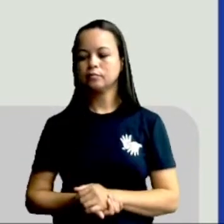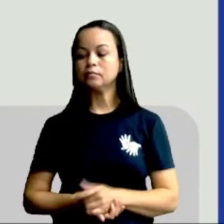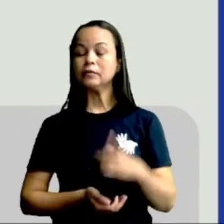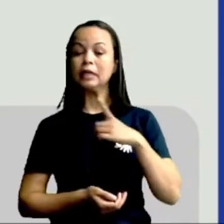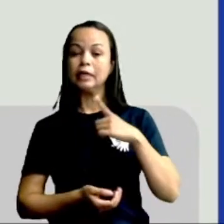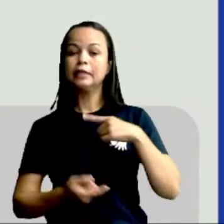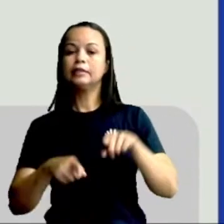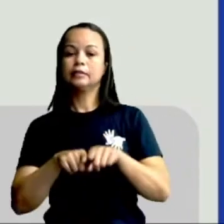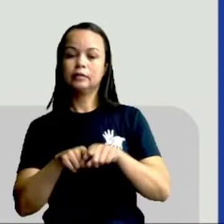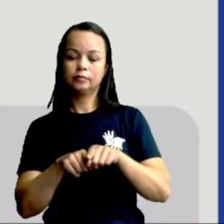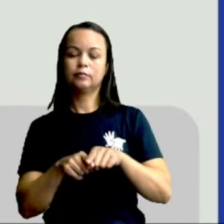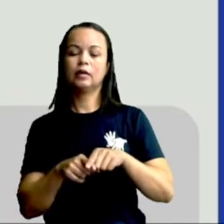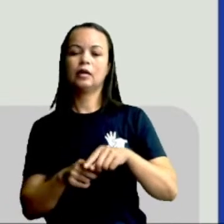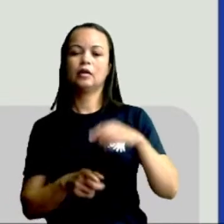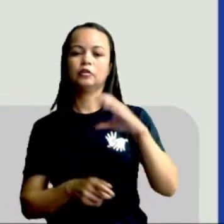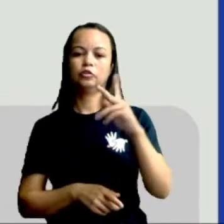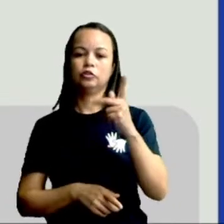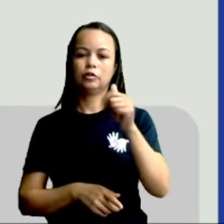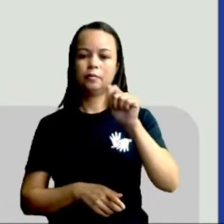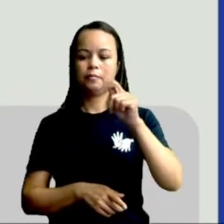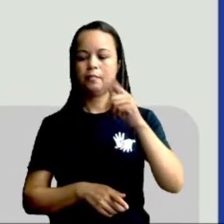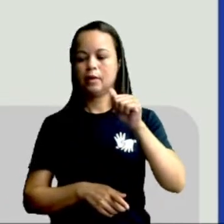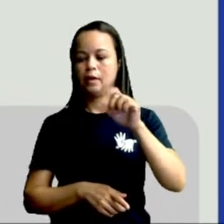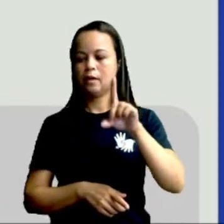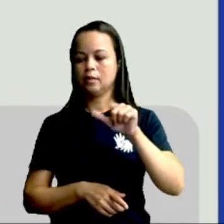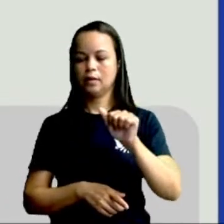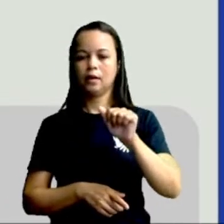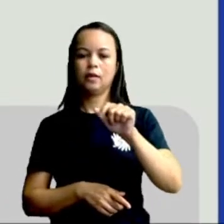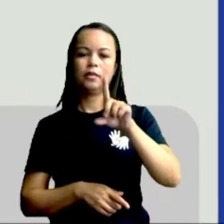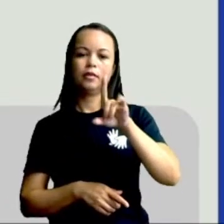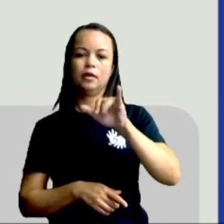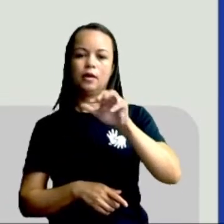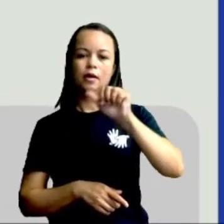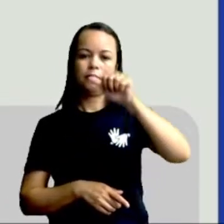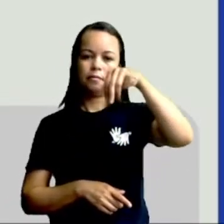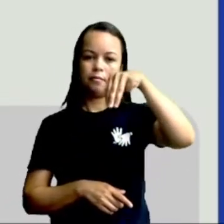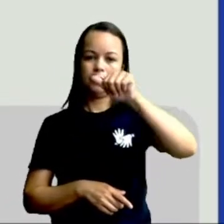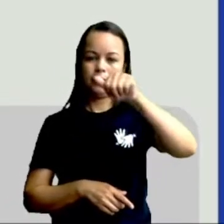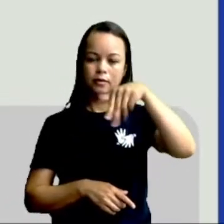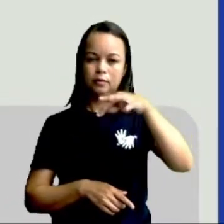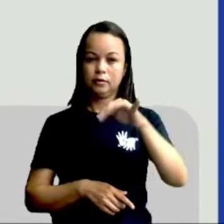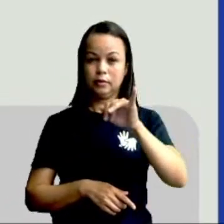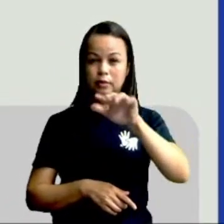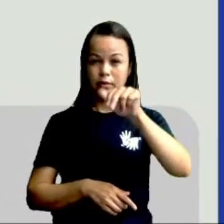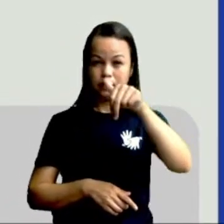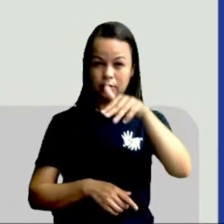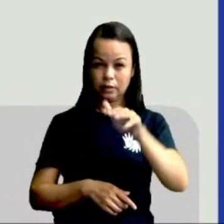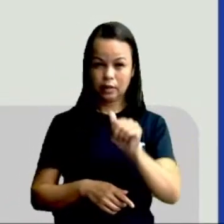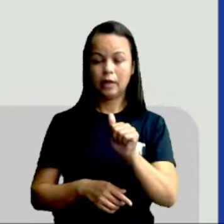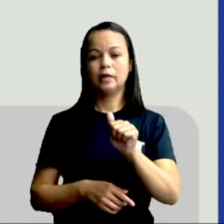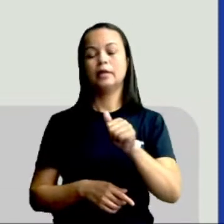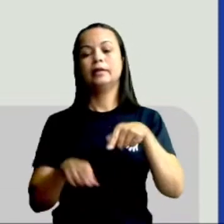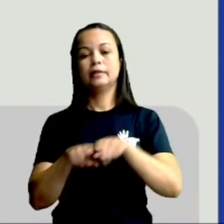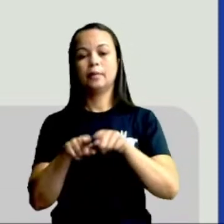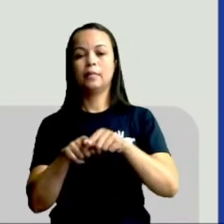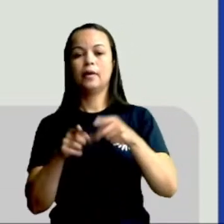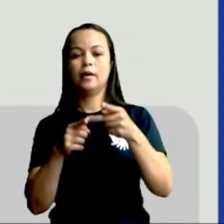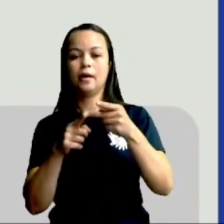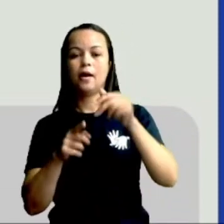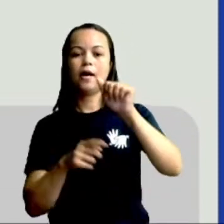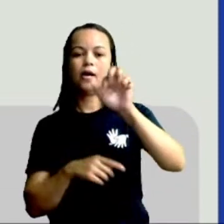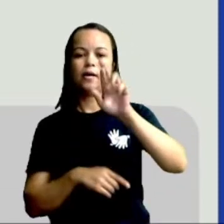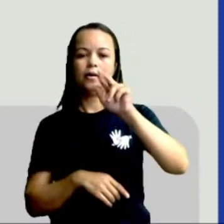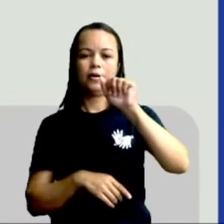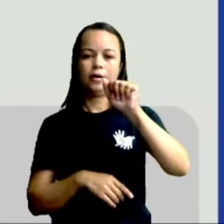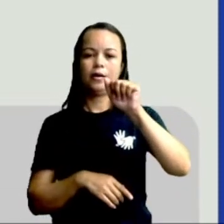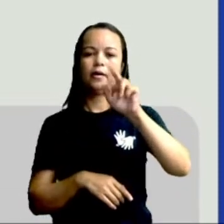temos aí a Chapada Diamantina e a do Araripe. Entre essas regiões ficam algumas depressões, nas quais